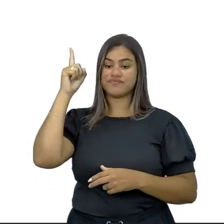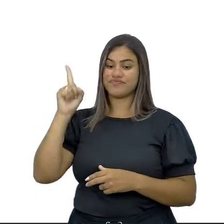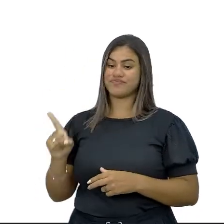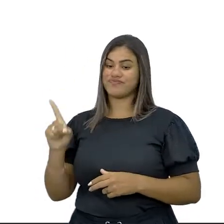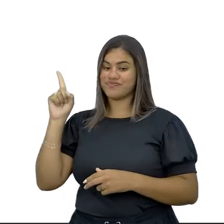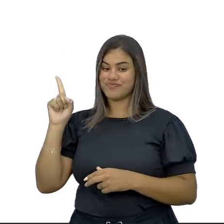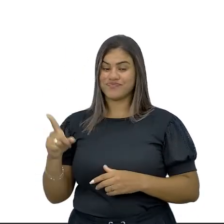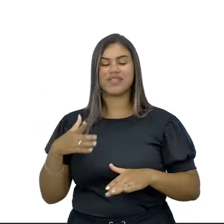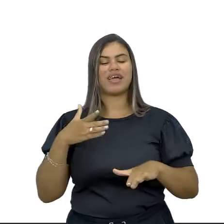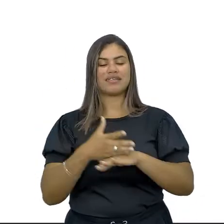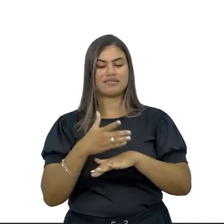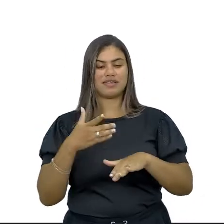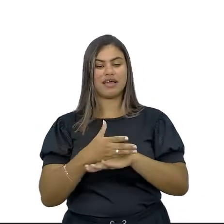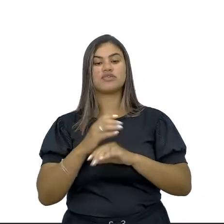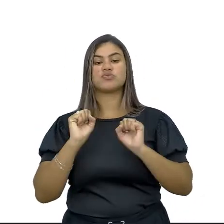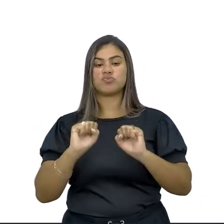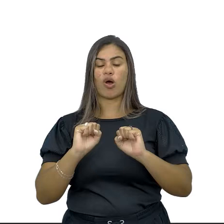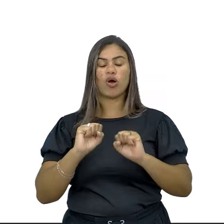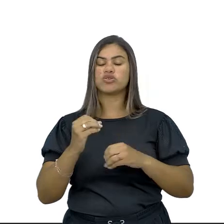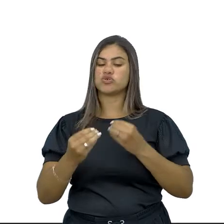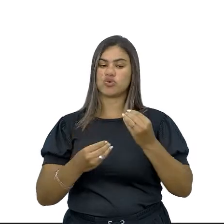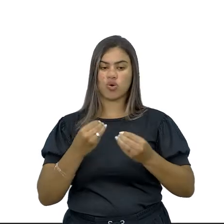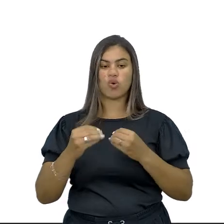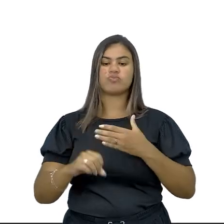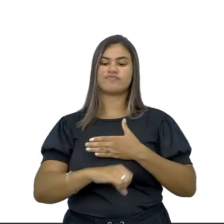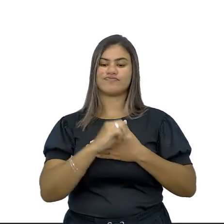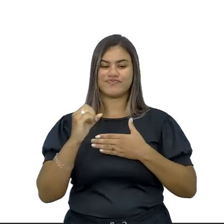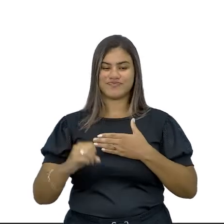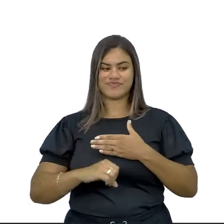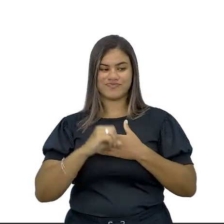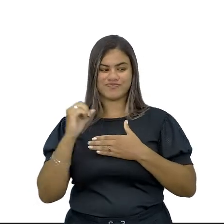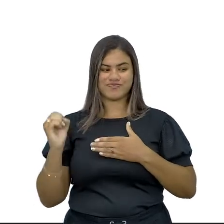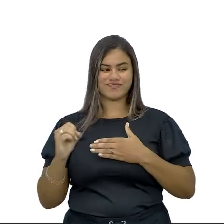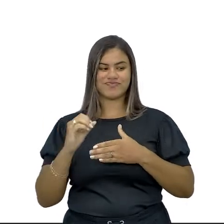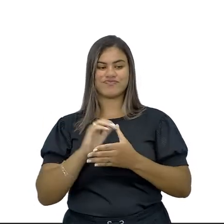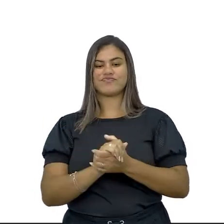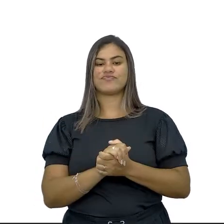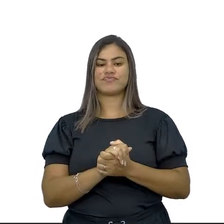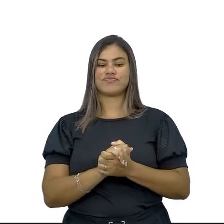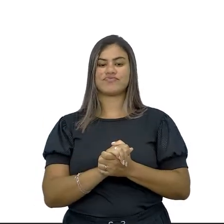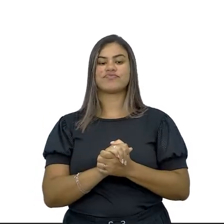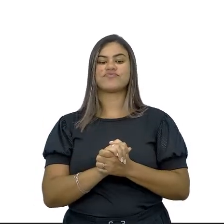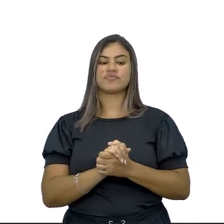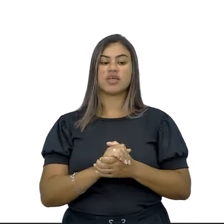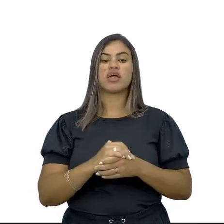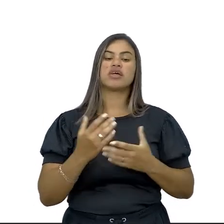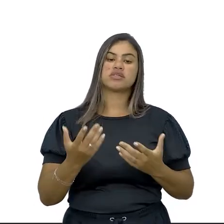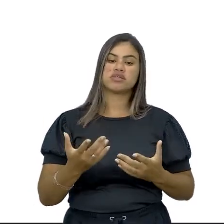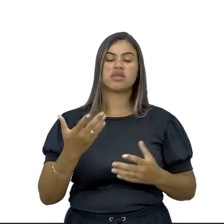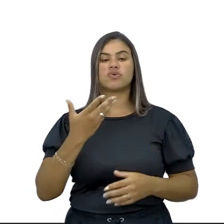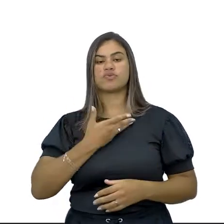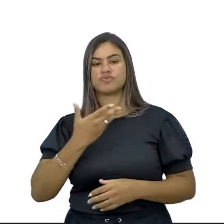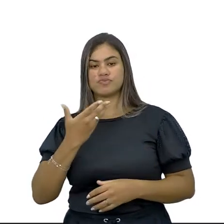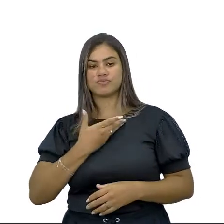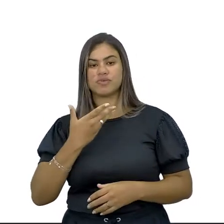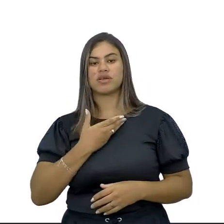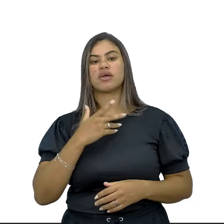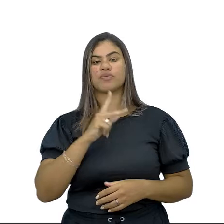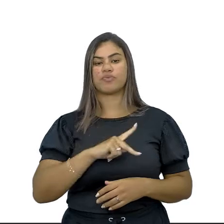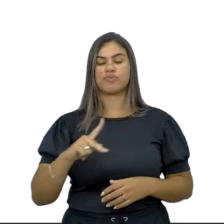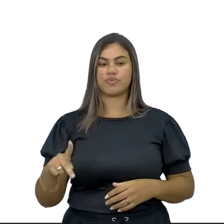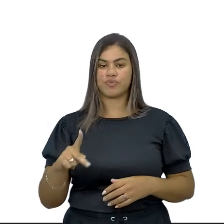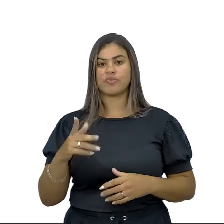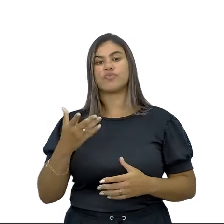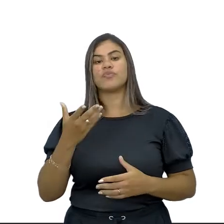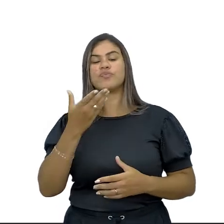disponíveis e podem ser acessadas pelo Centro de Mídias. Então, né, meu colega professor, minha colega professora, caso